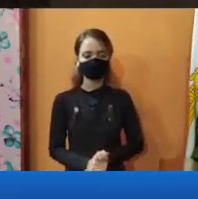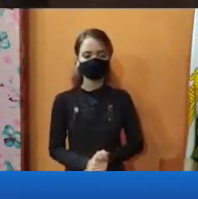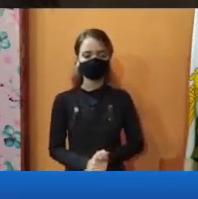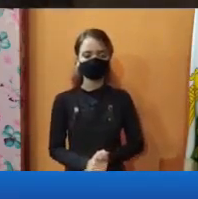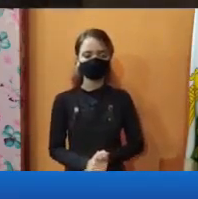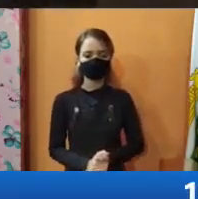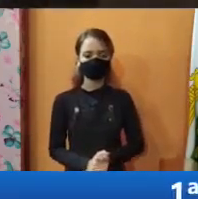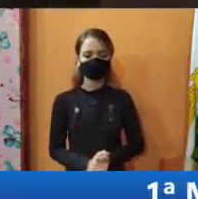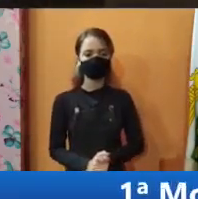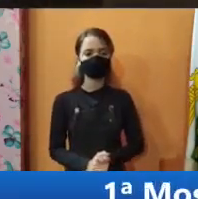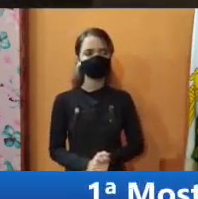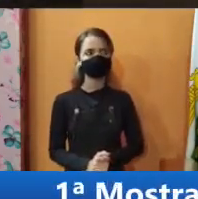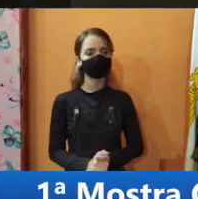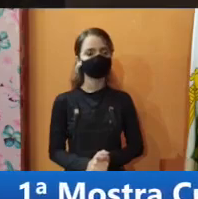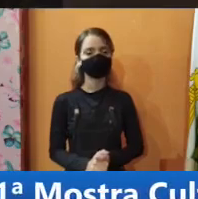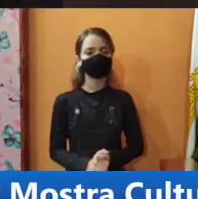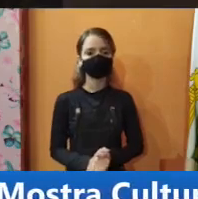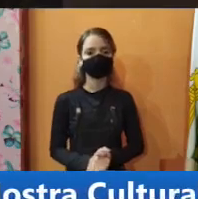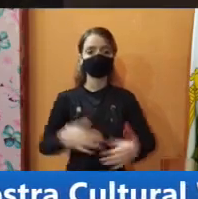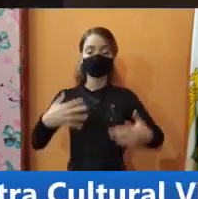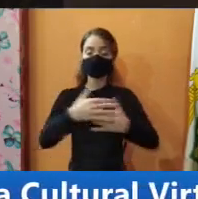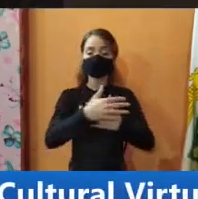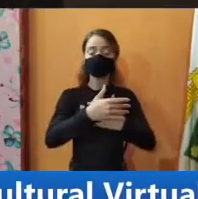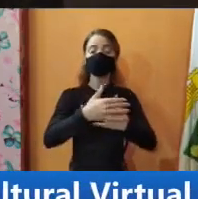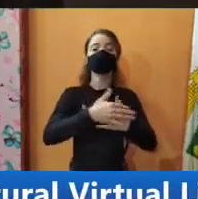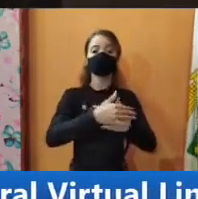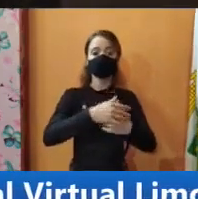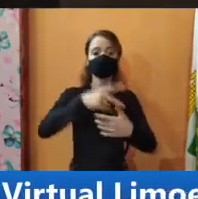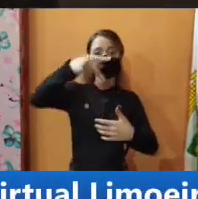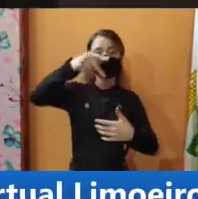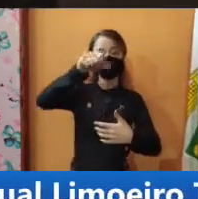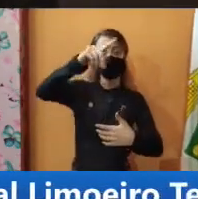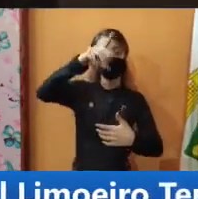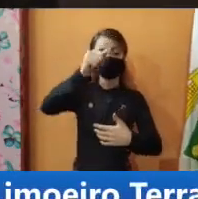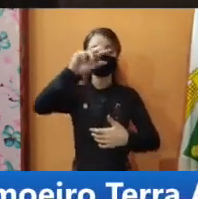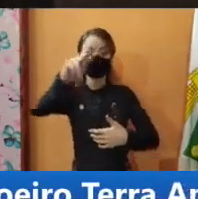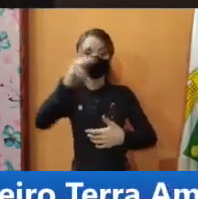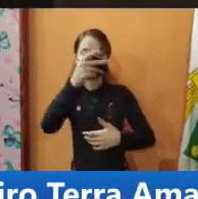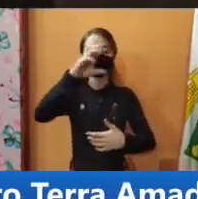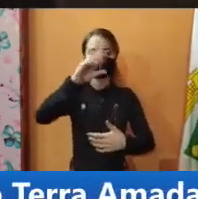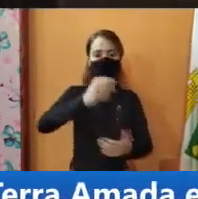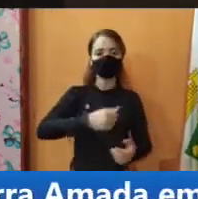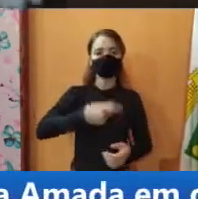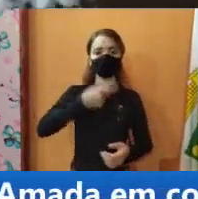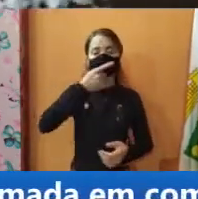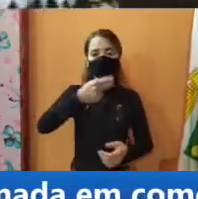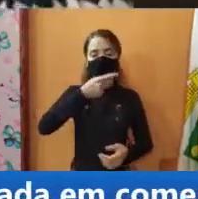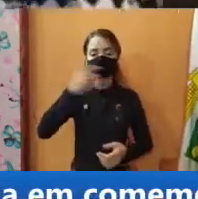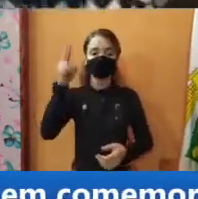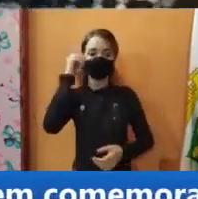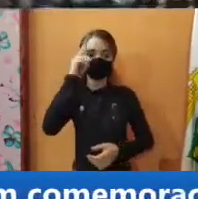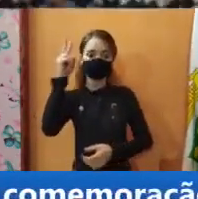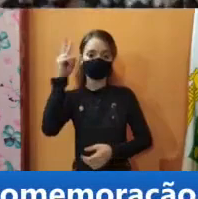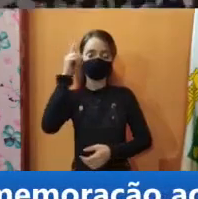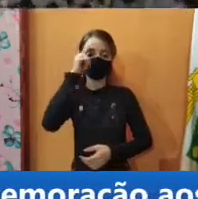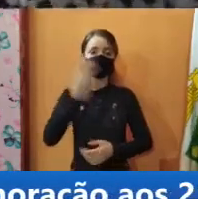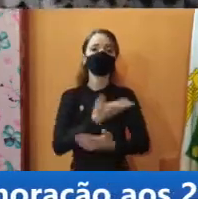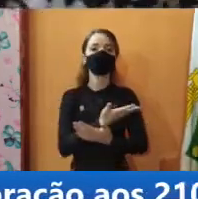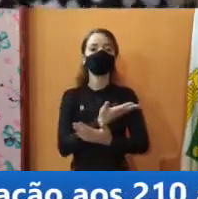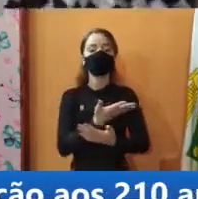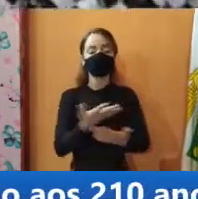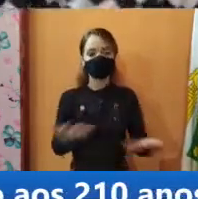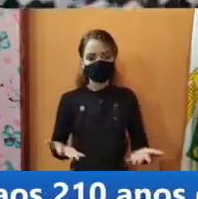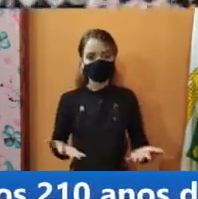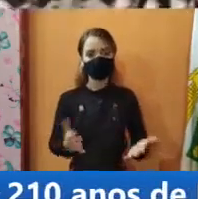Esse paudalhense que veio de início só contar histórias, Ana Guerra, ele agora é